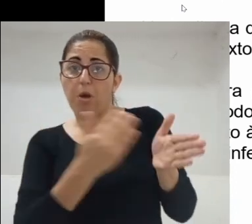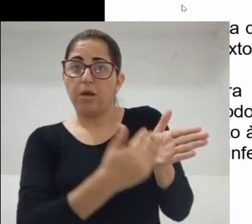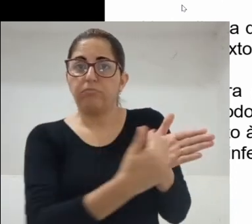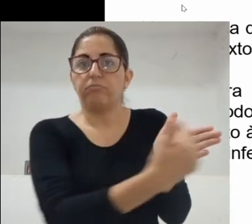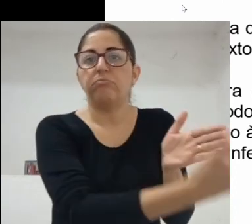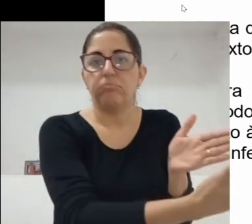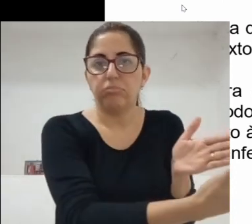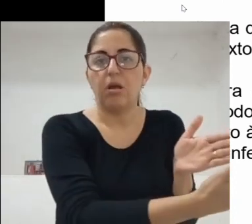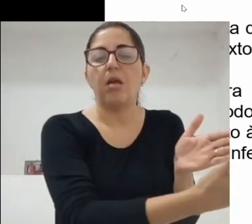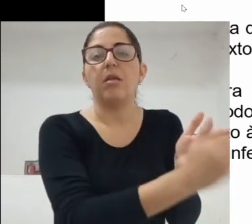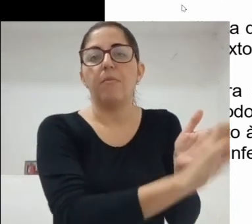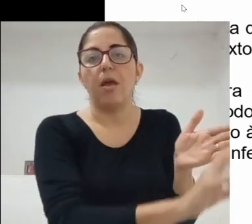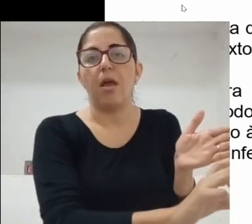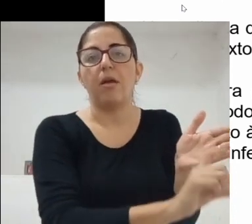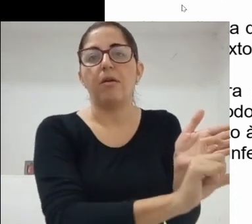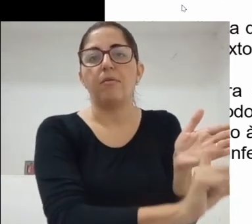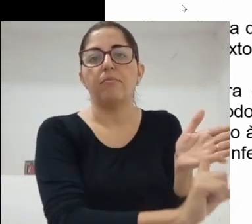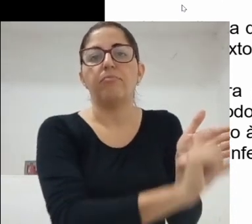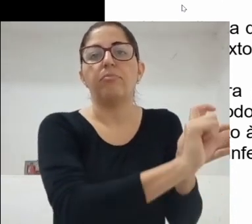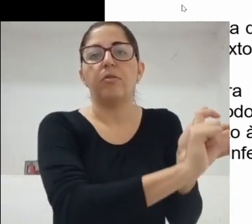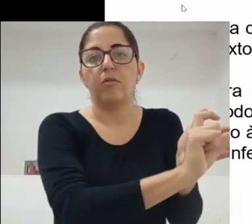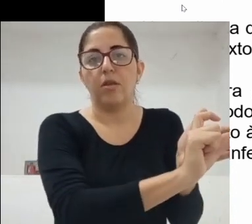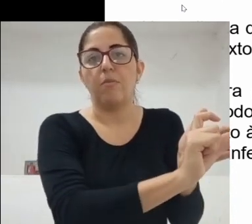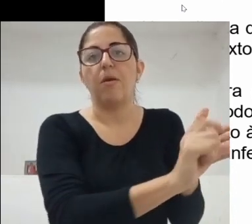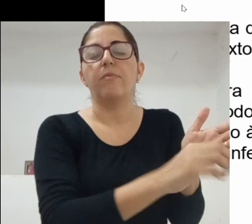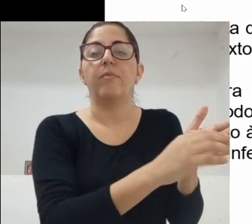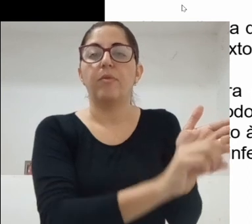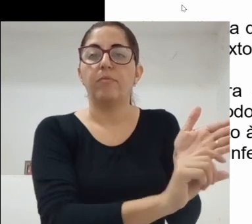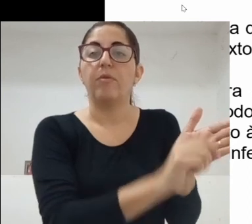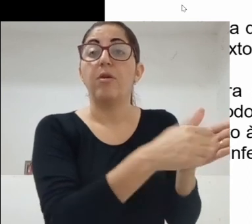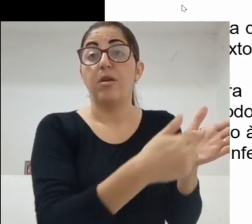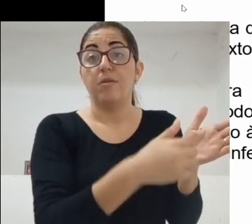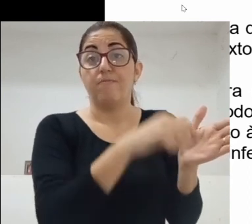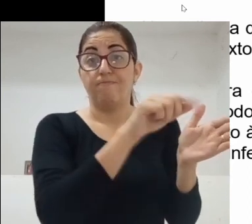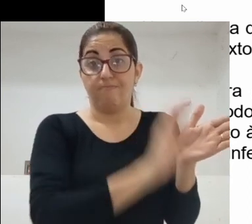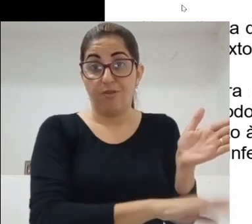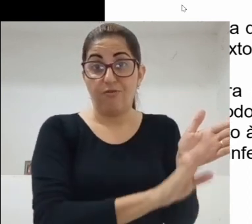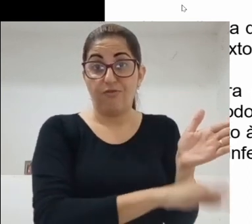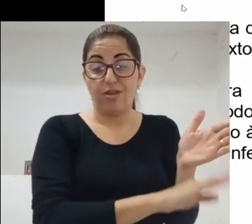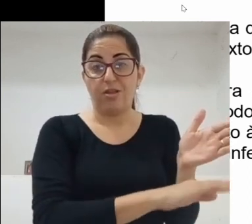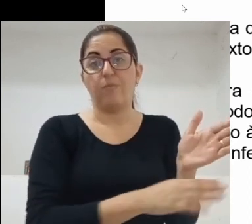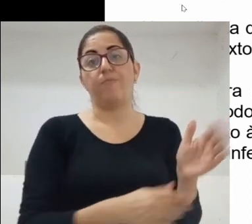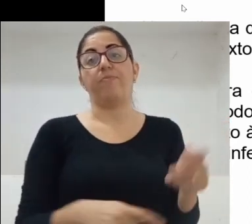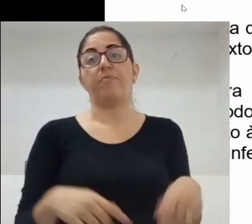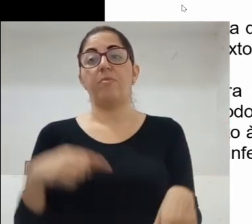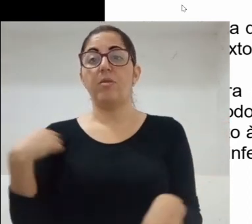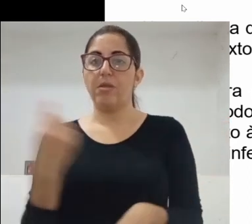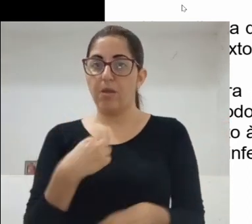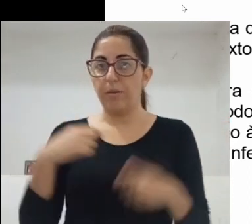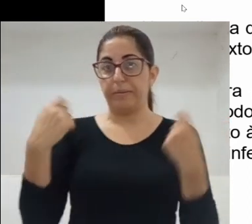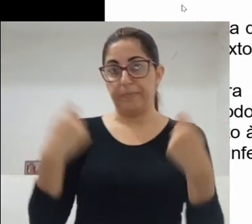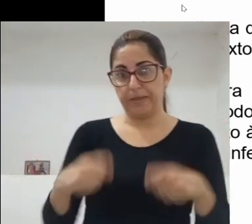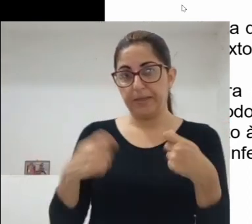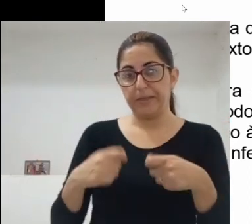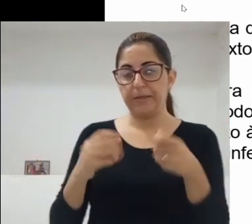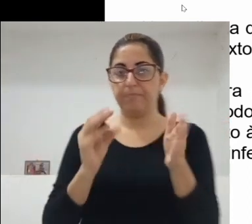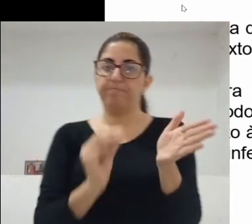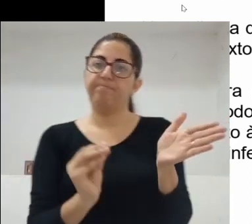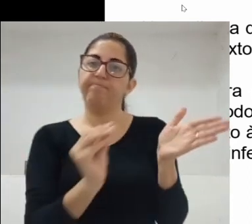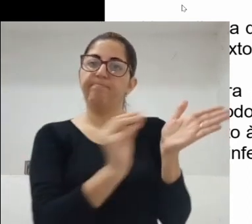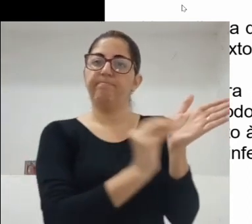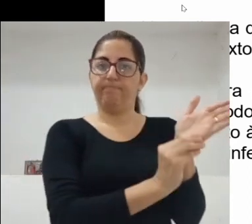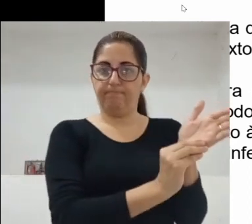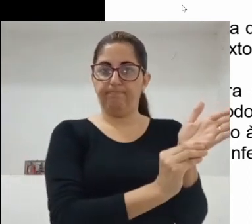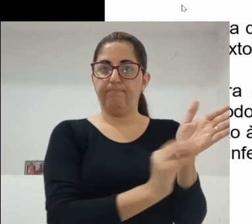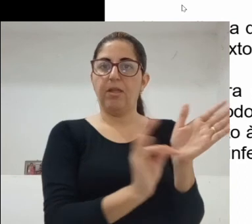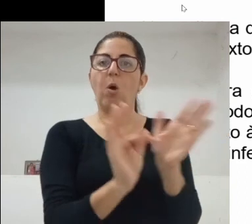Ou, se for à esquerda da legenda, vai ser logo acima da margem inferior, né?